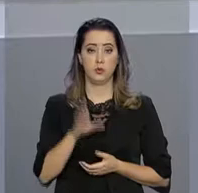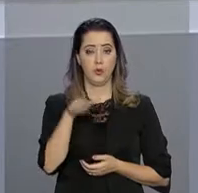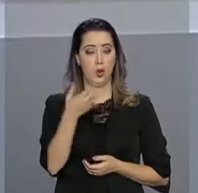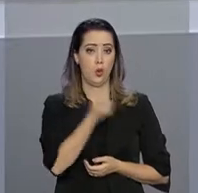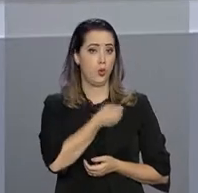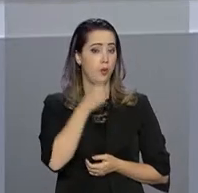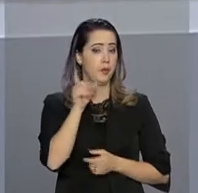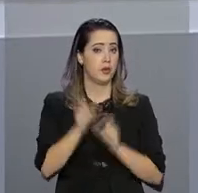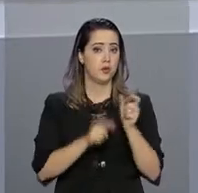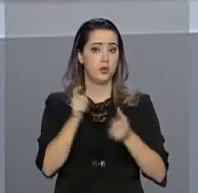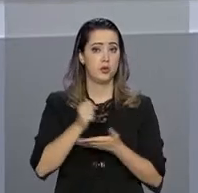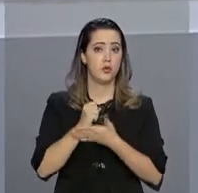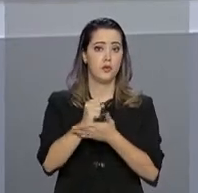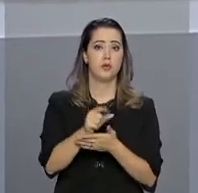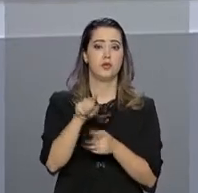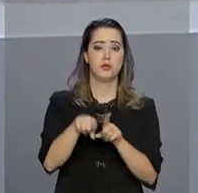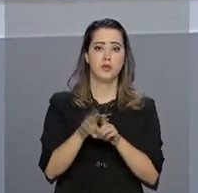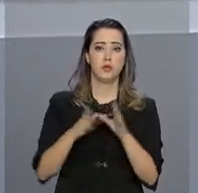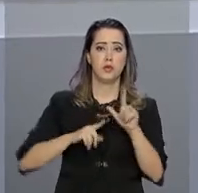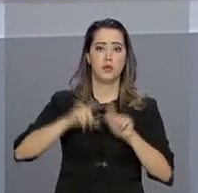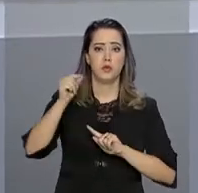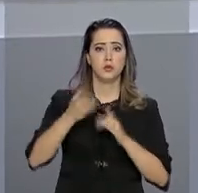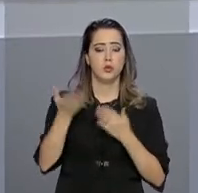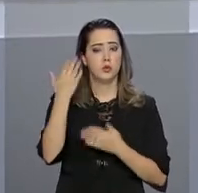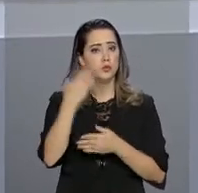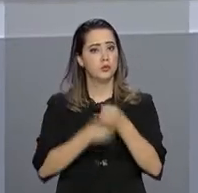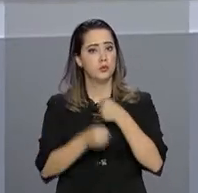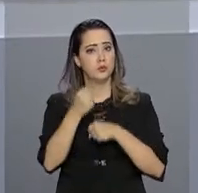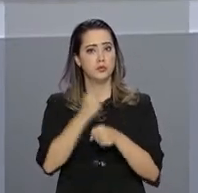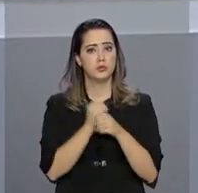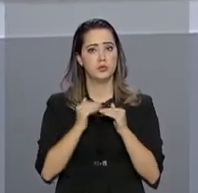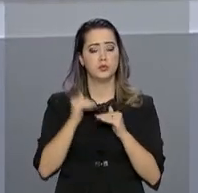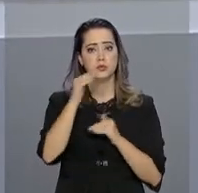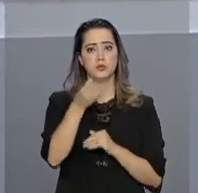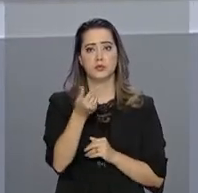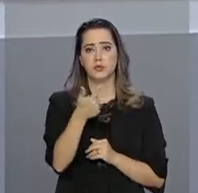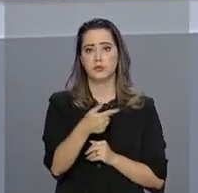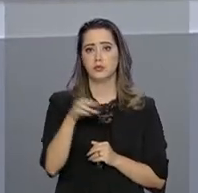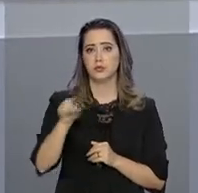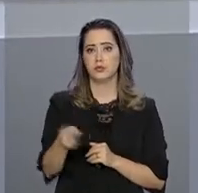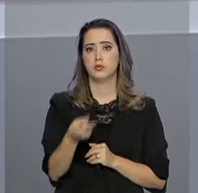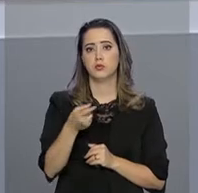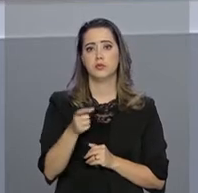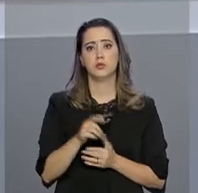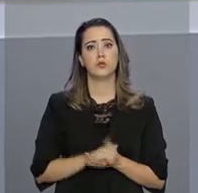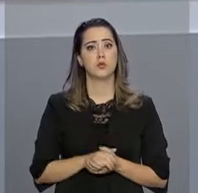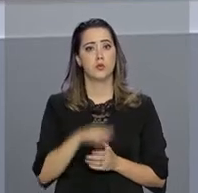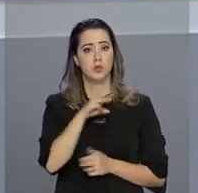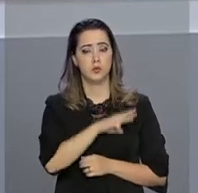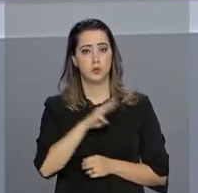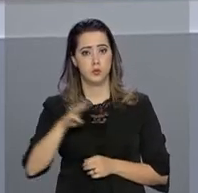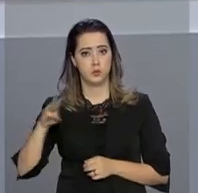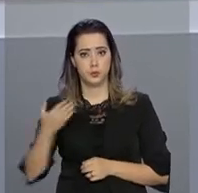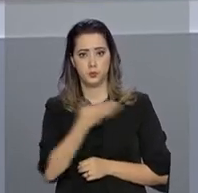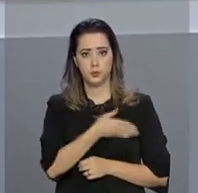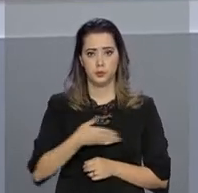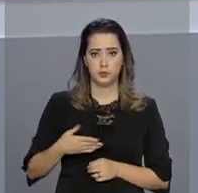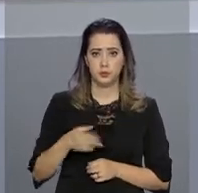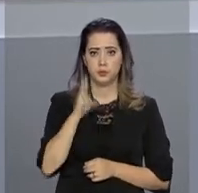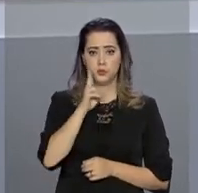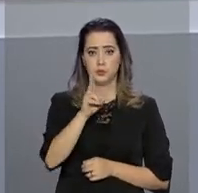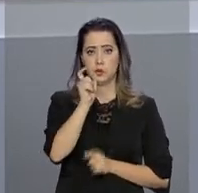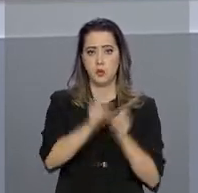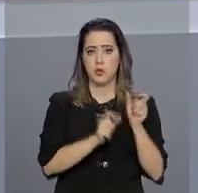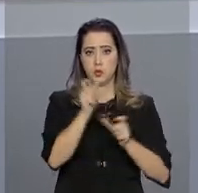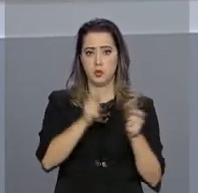a quantidade de doações também superou os anos anteriores ficando acima de 62 mil no site da receita federal